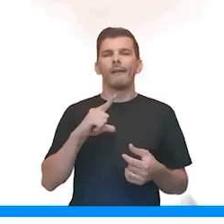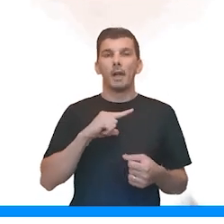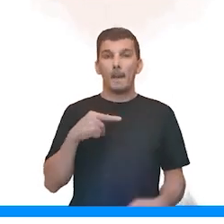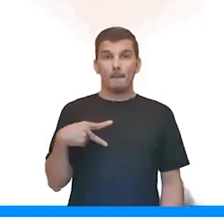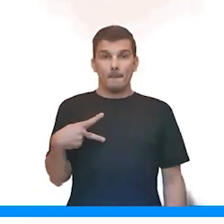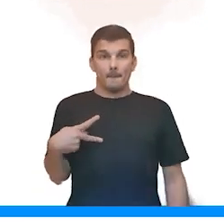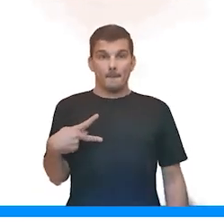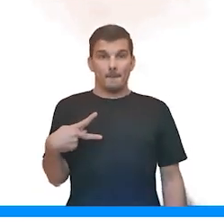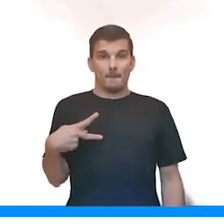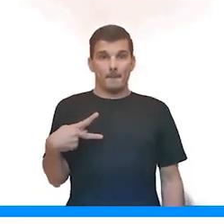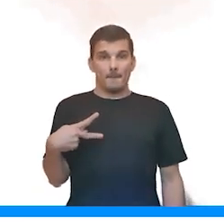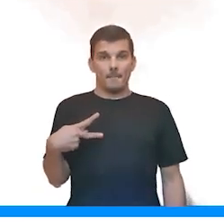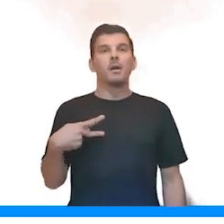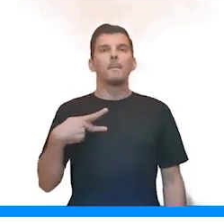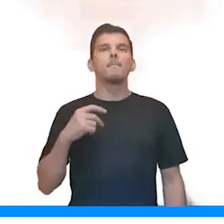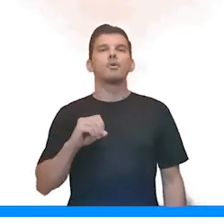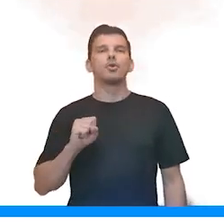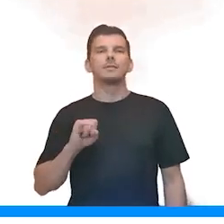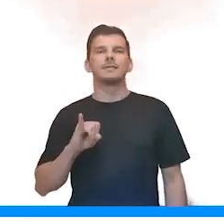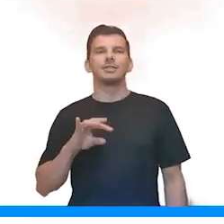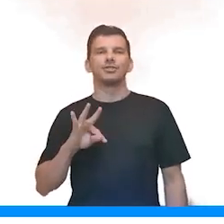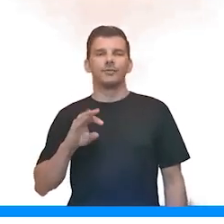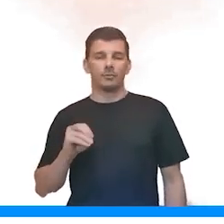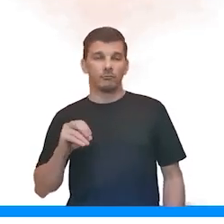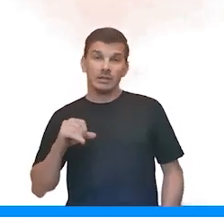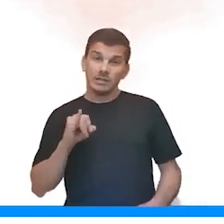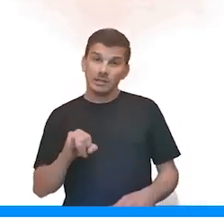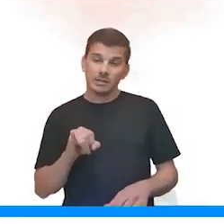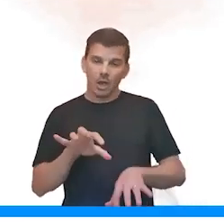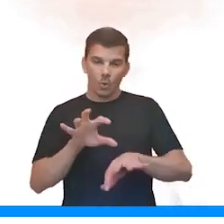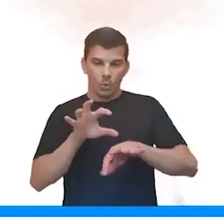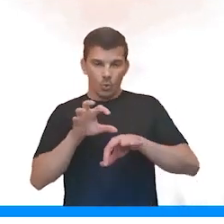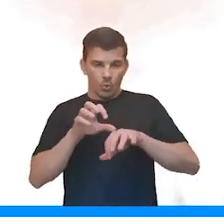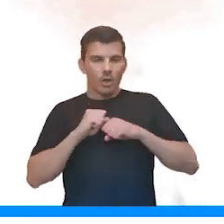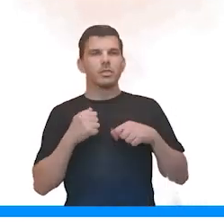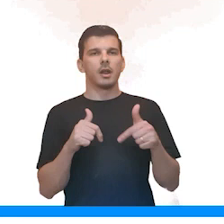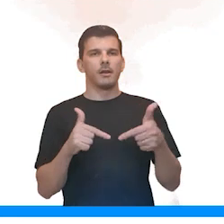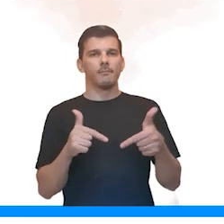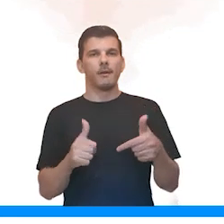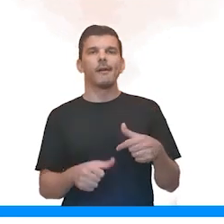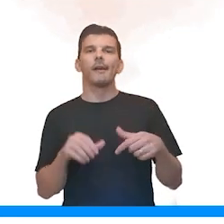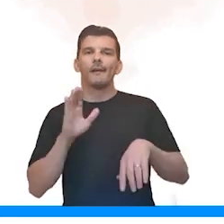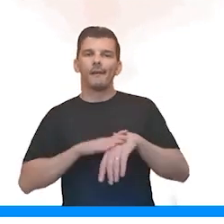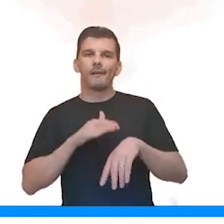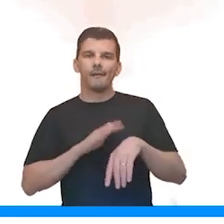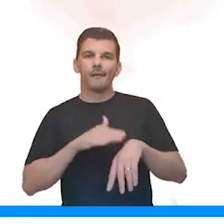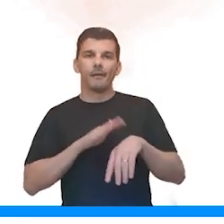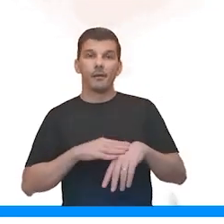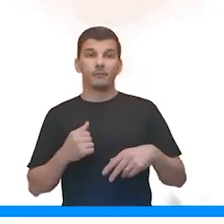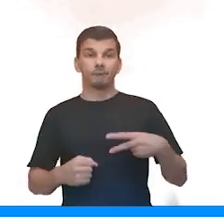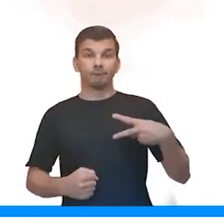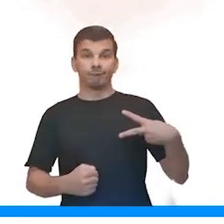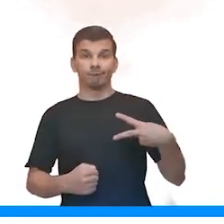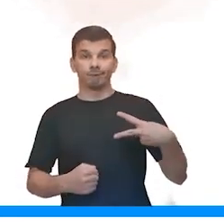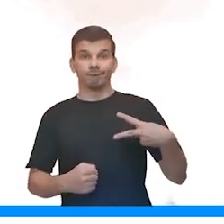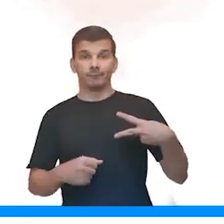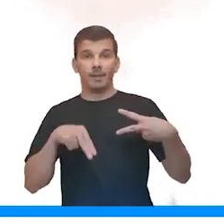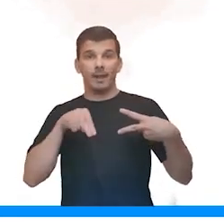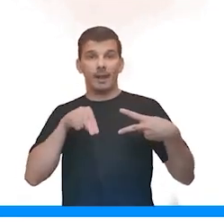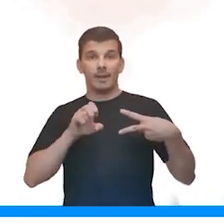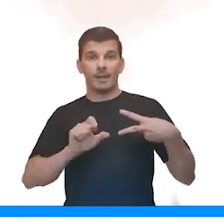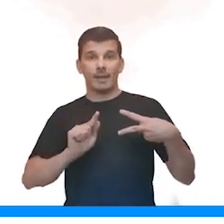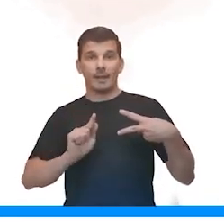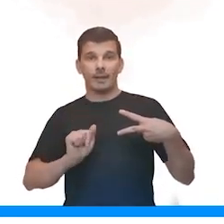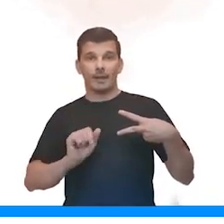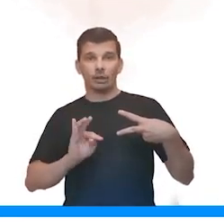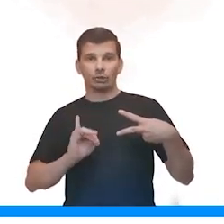gás realiza trabalho, eu digo que o trabalho dele é positivo, tá bom? Quando o gás recebe trabalho, eu digo que